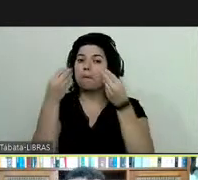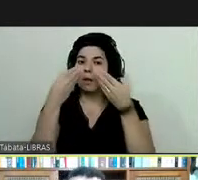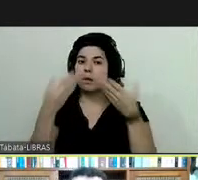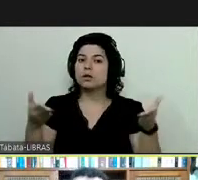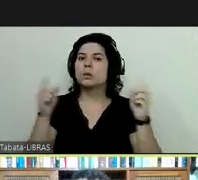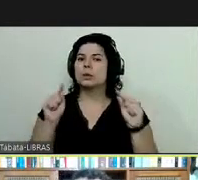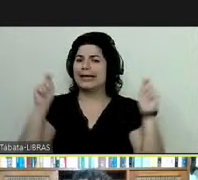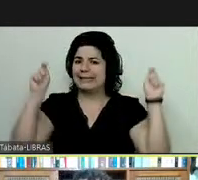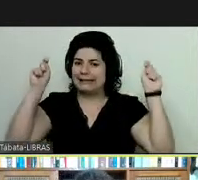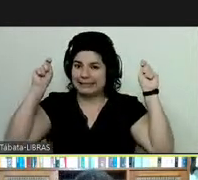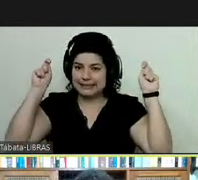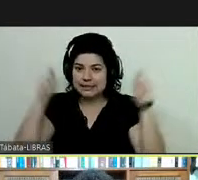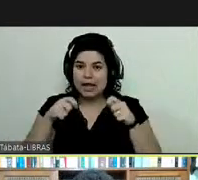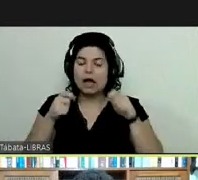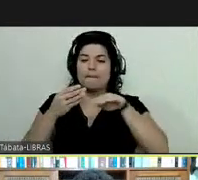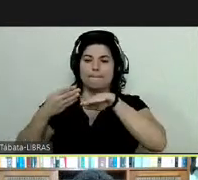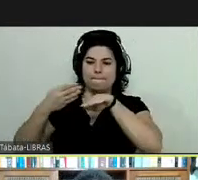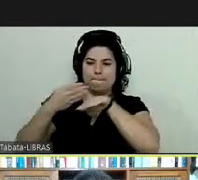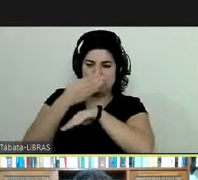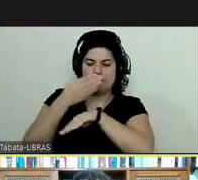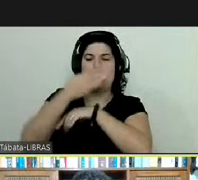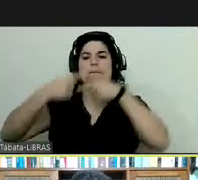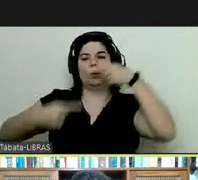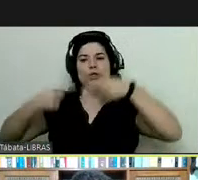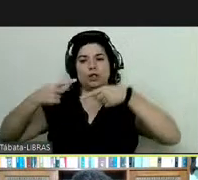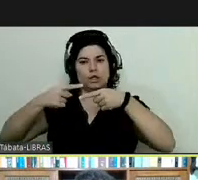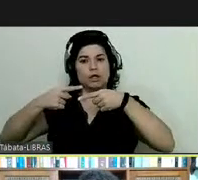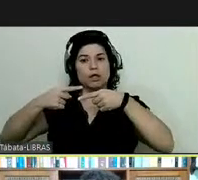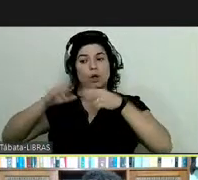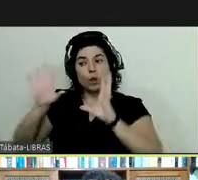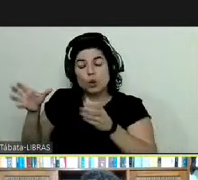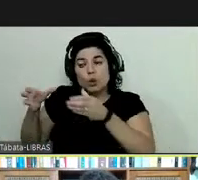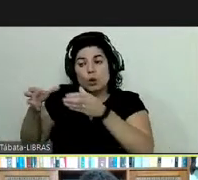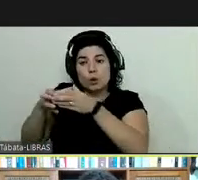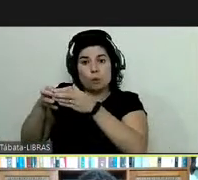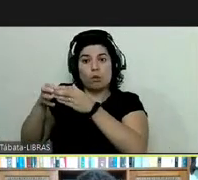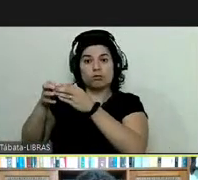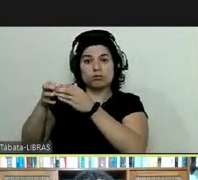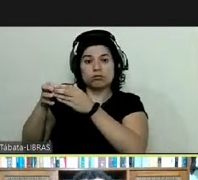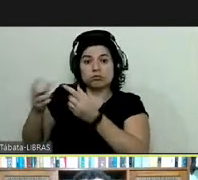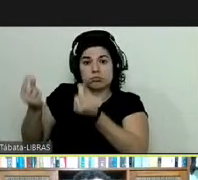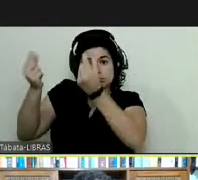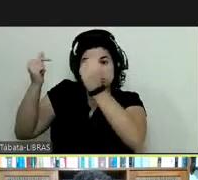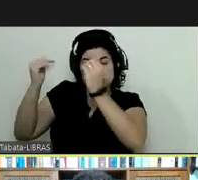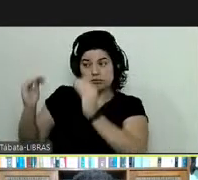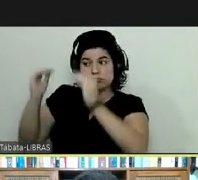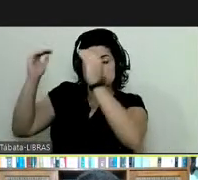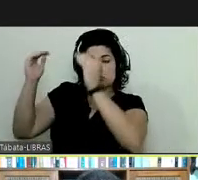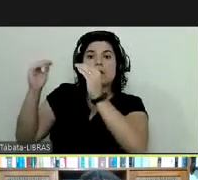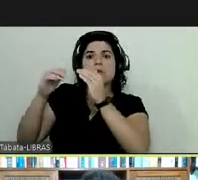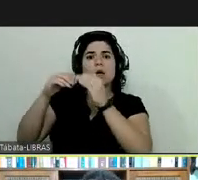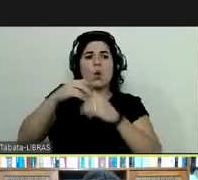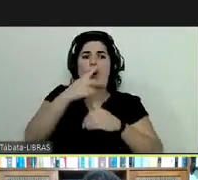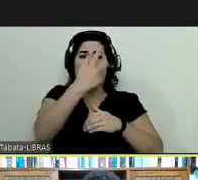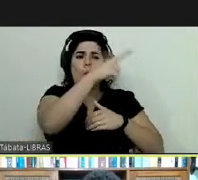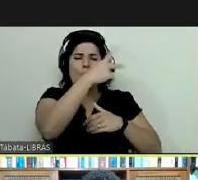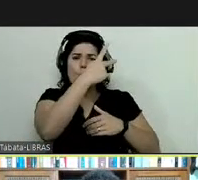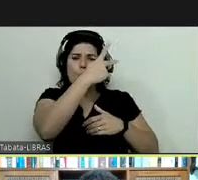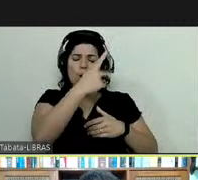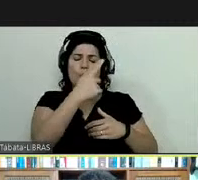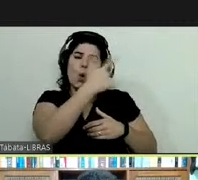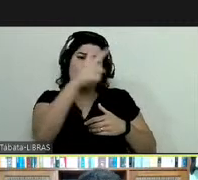a possibilidade de participação política não apenas para aqueles que descendiam da nobreza mas para outras tantas pessoas